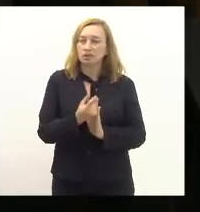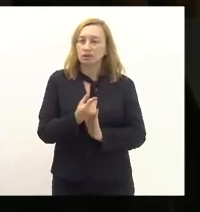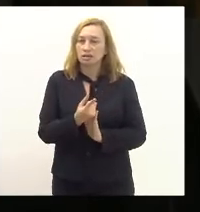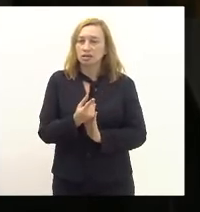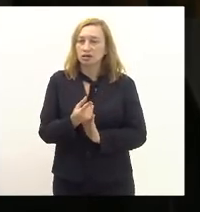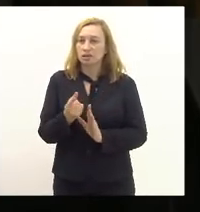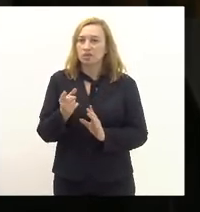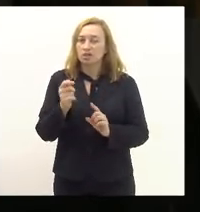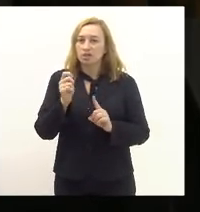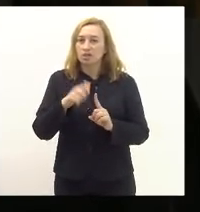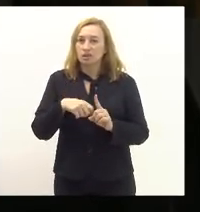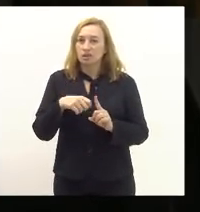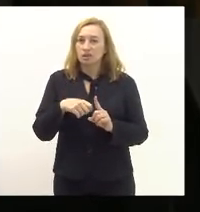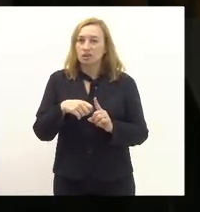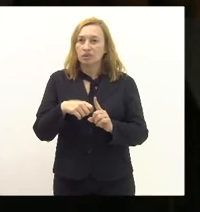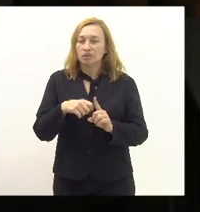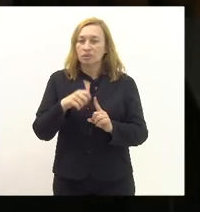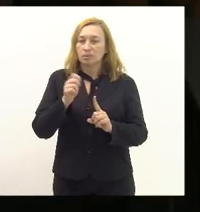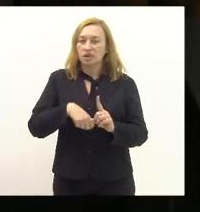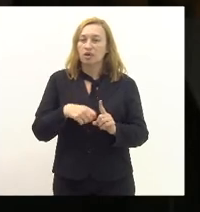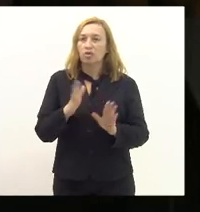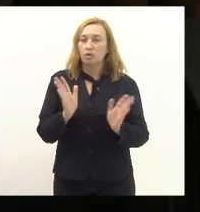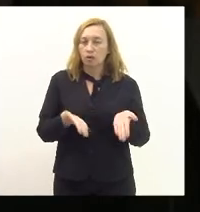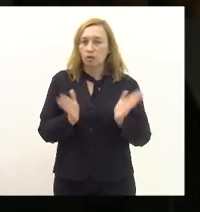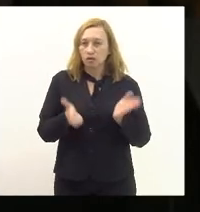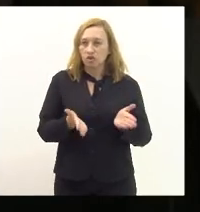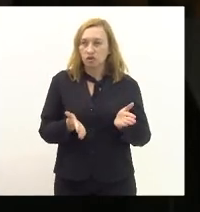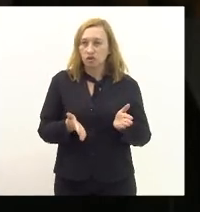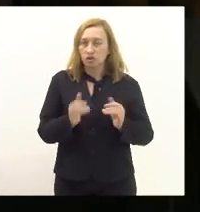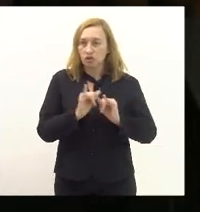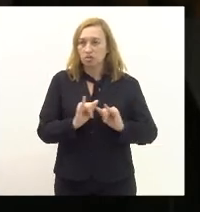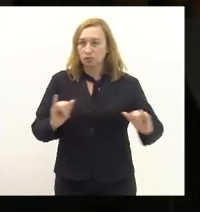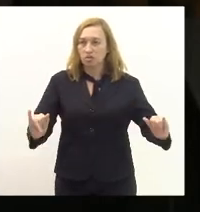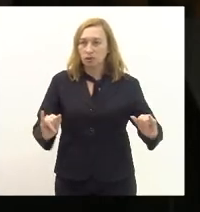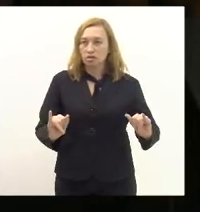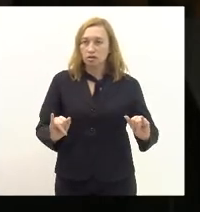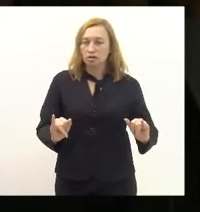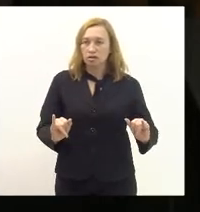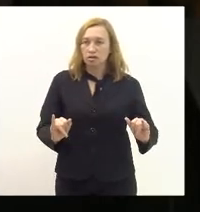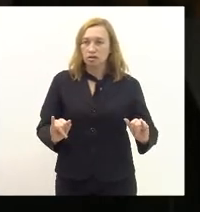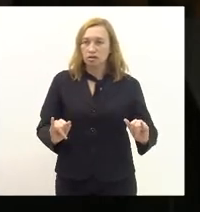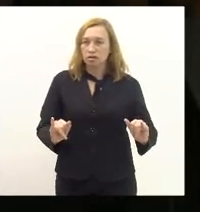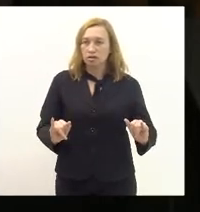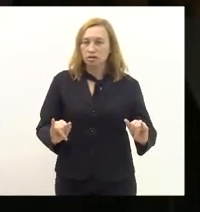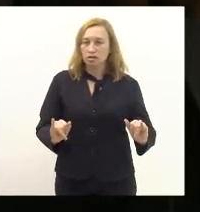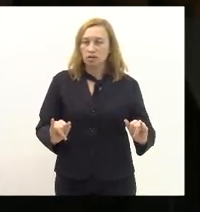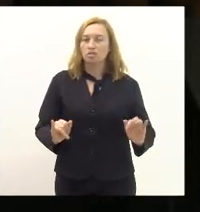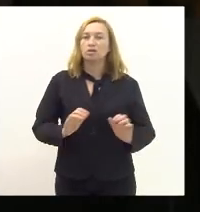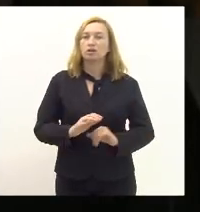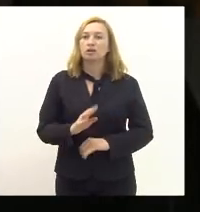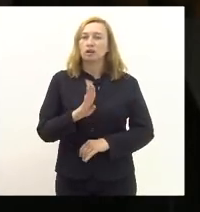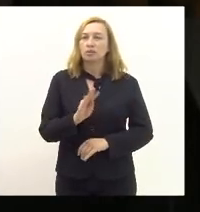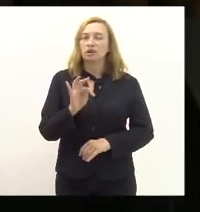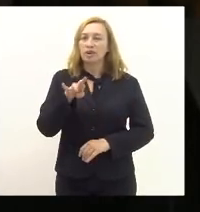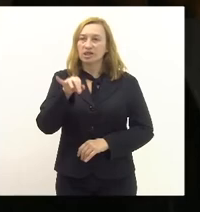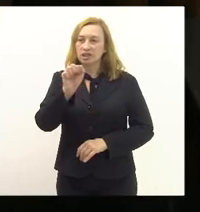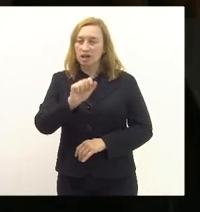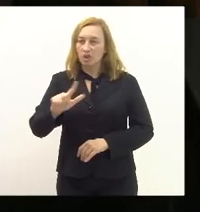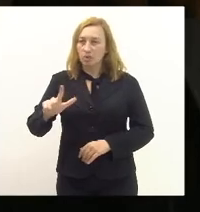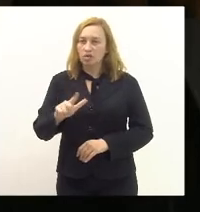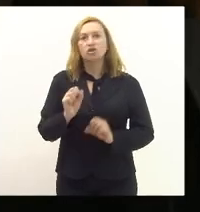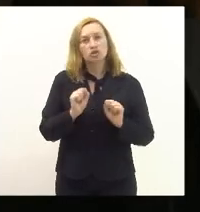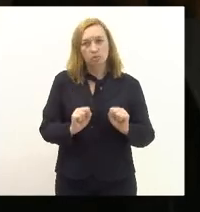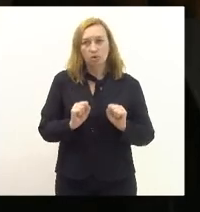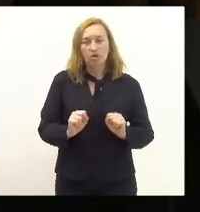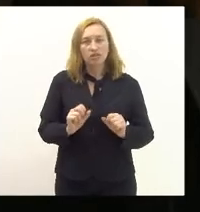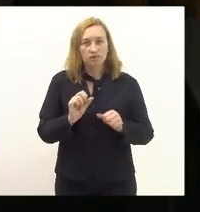forma mensal. Hoje o RERL é publicado bimestralmente. E a gente pode e deve fazer mensalmente como